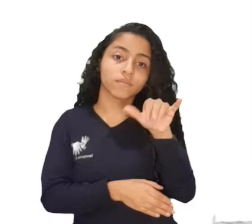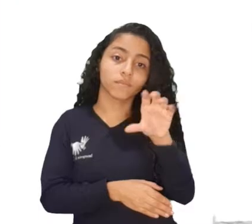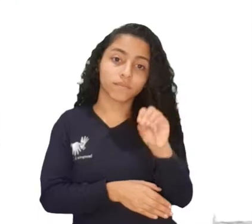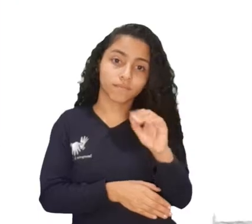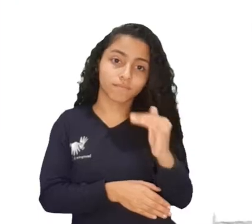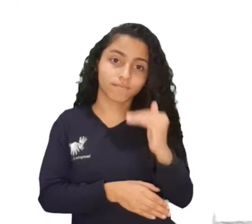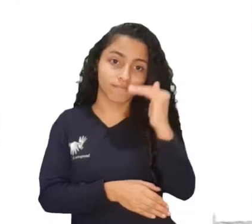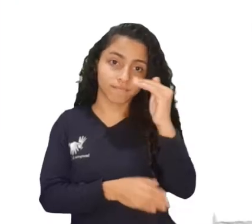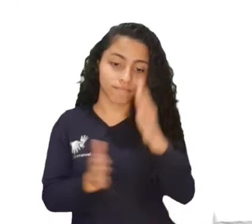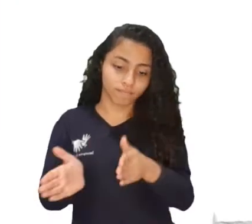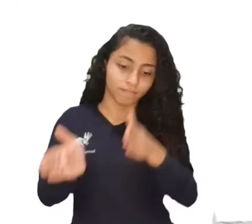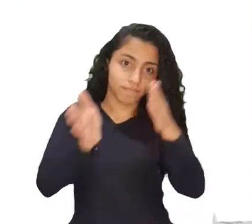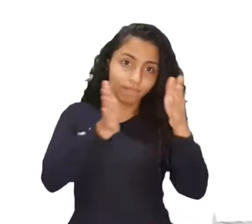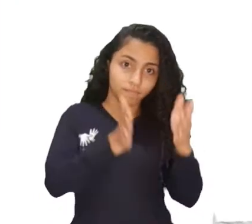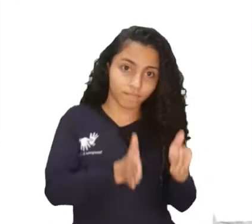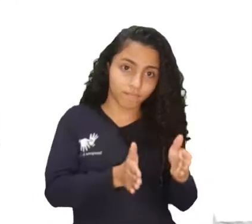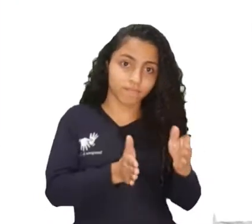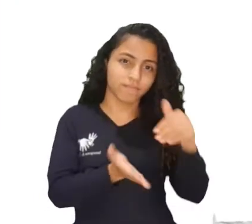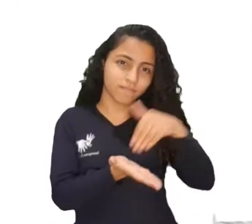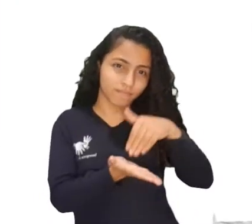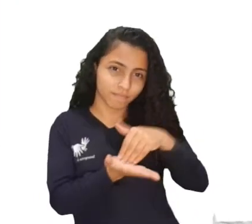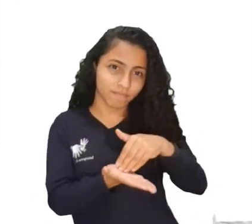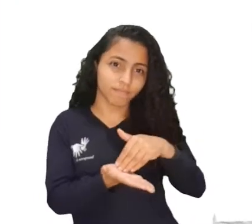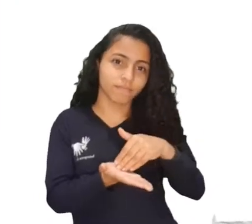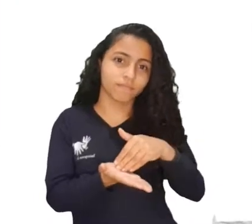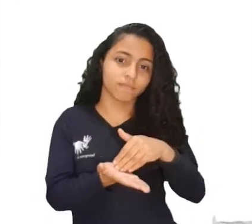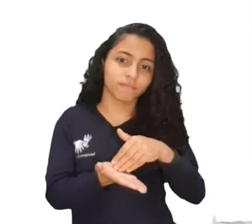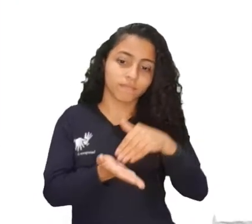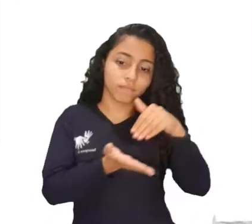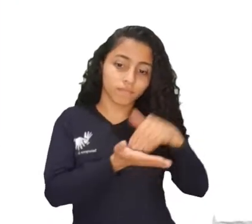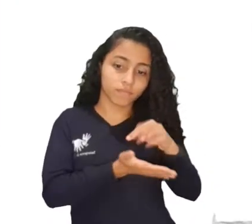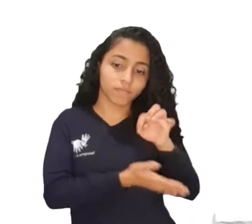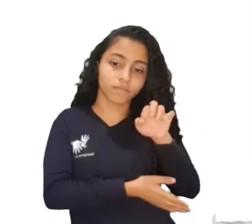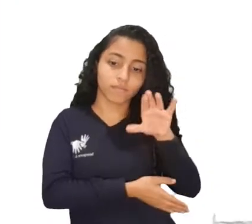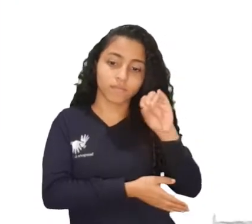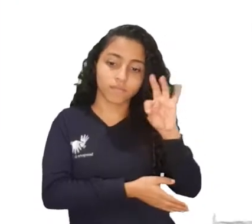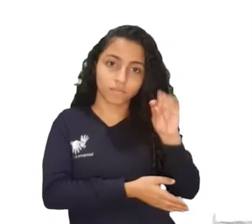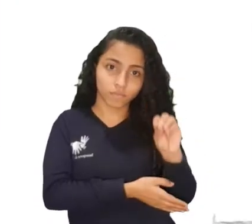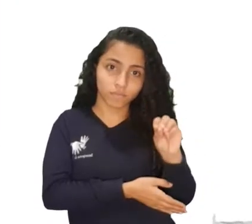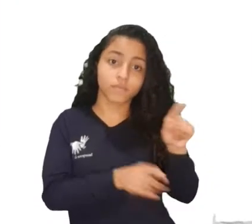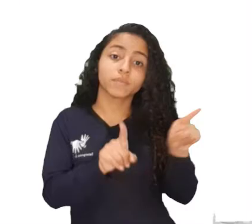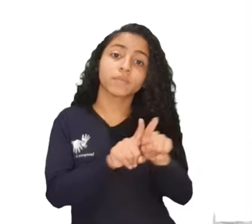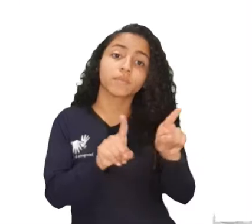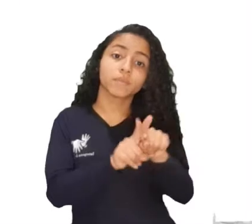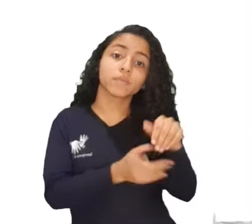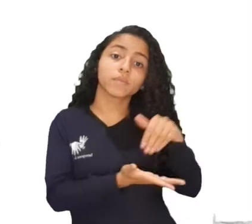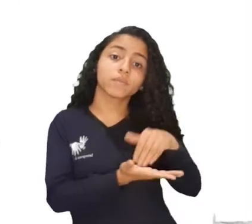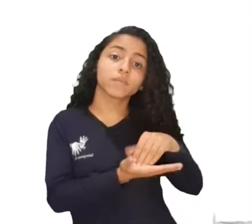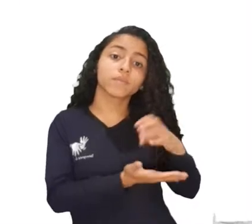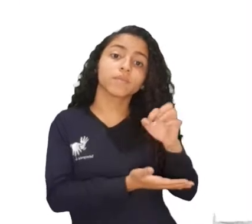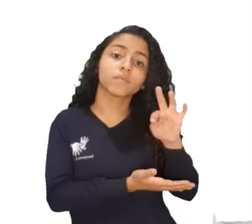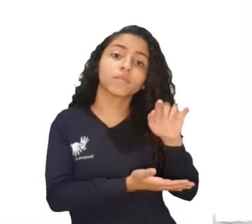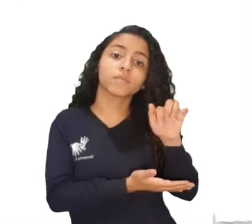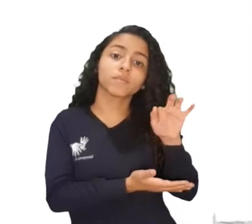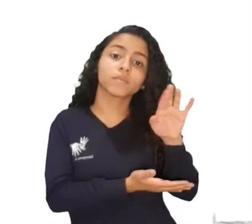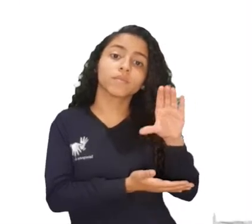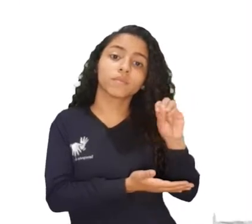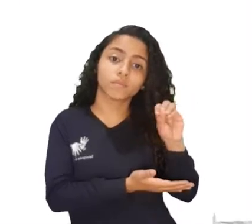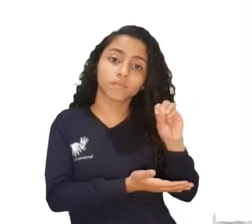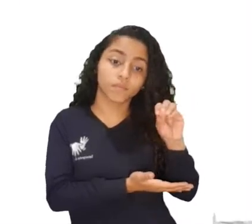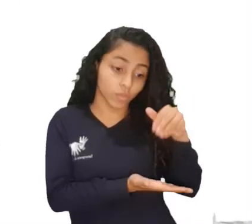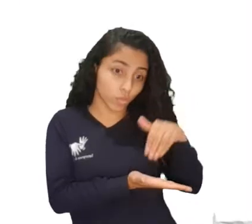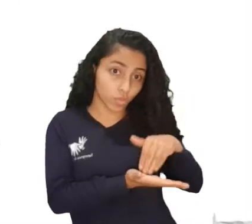no final do Permiano, no final do Triássico e no final do Cretáceo, sendo esse último, do final